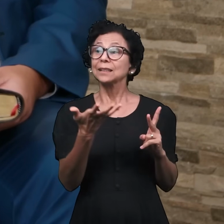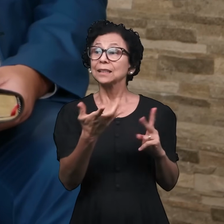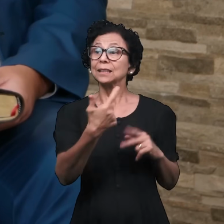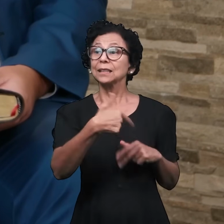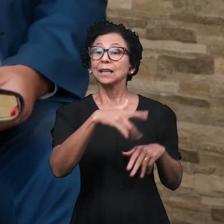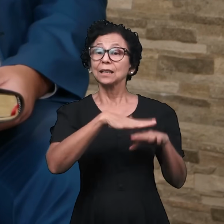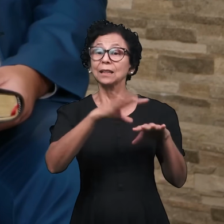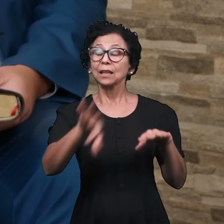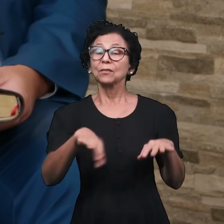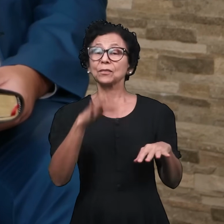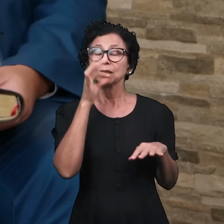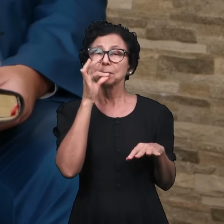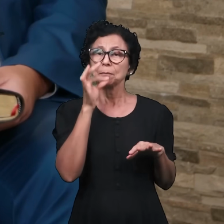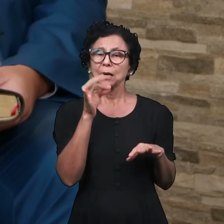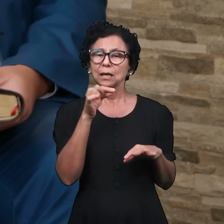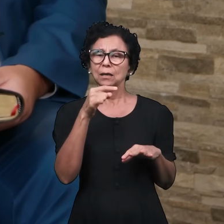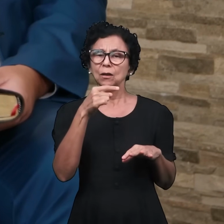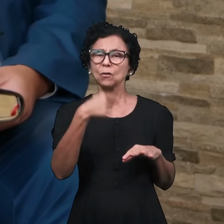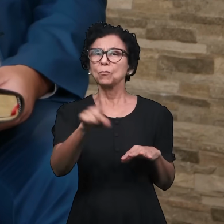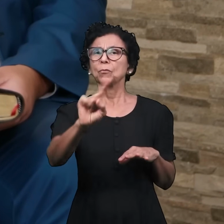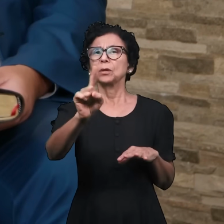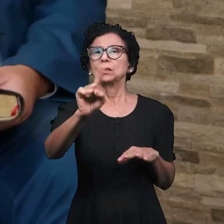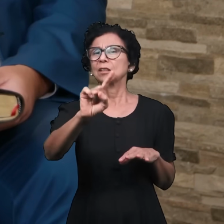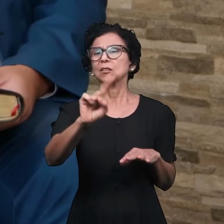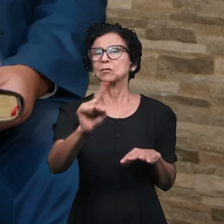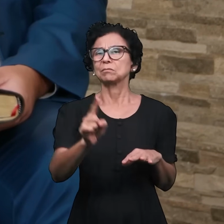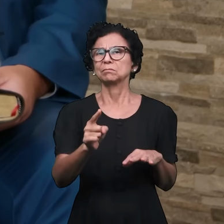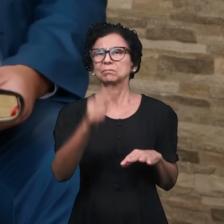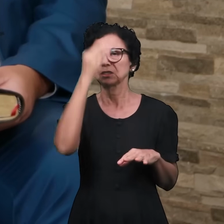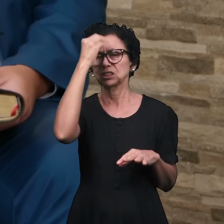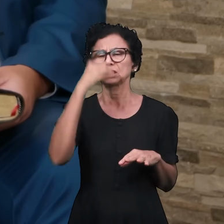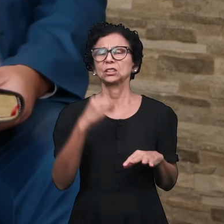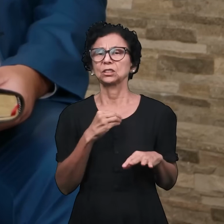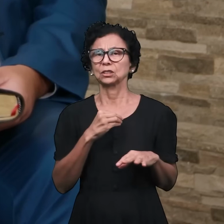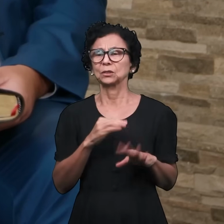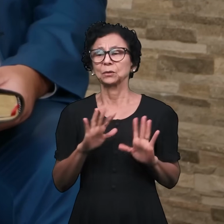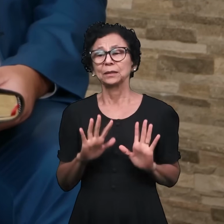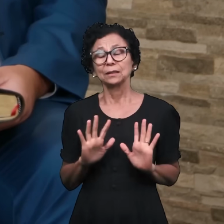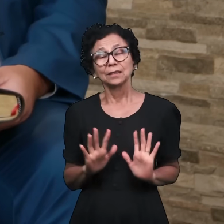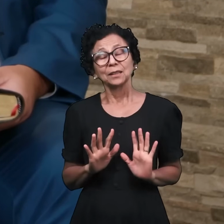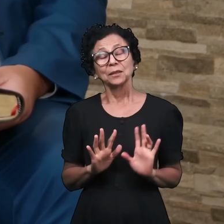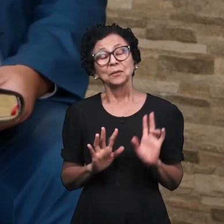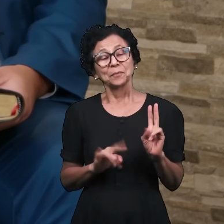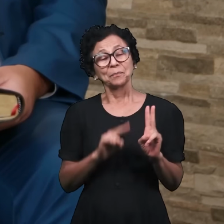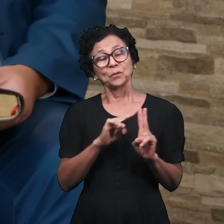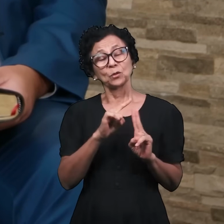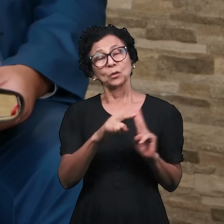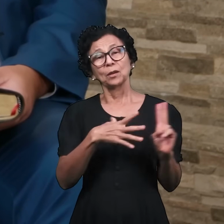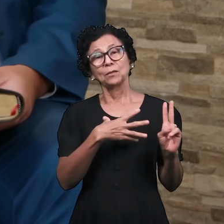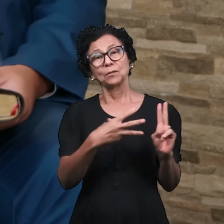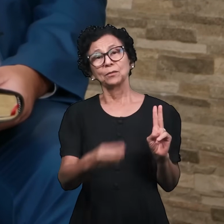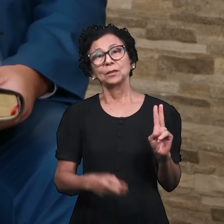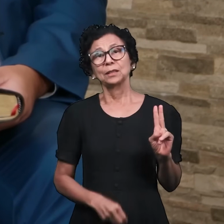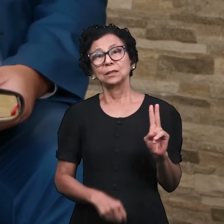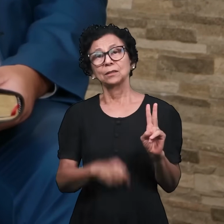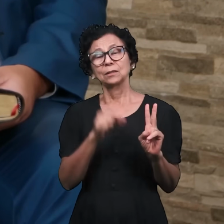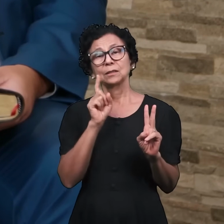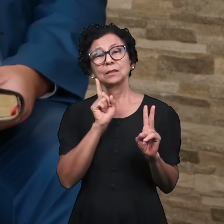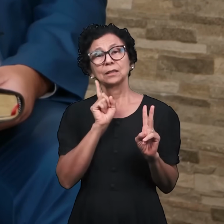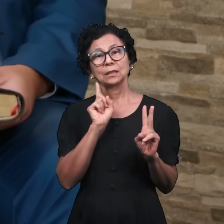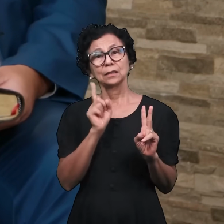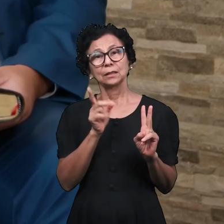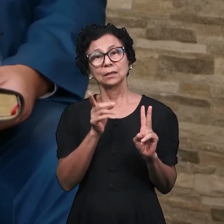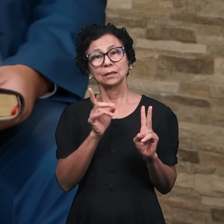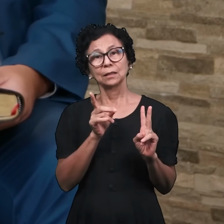mais, mas acabou não indo. E o Senhor Jesus, ele destacou que quem agiu corretamente foi o